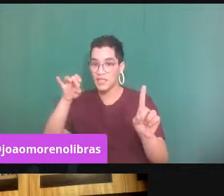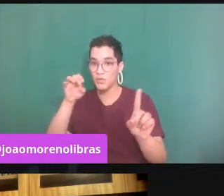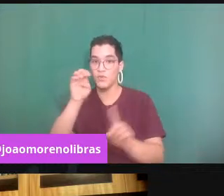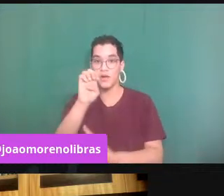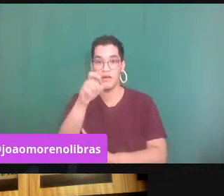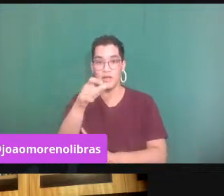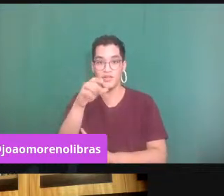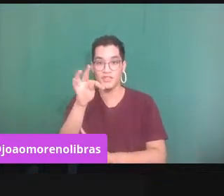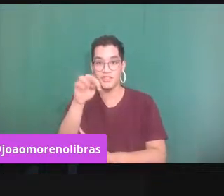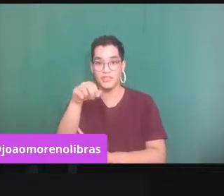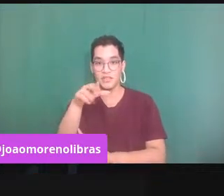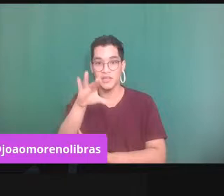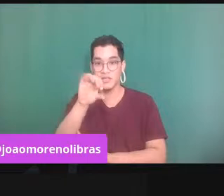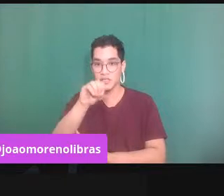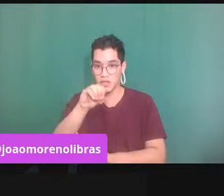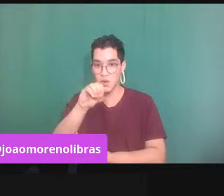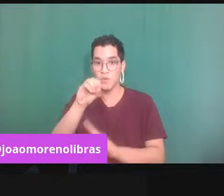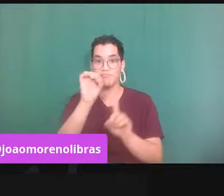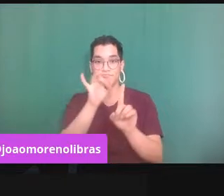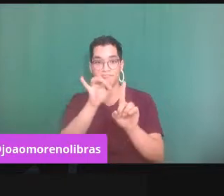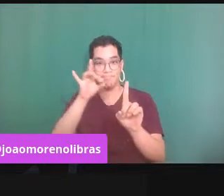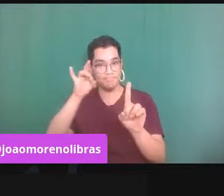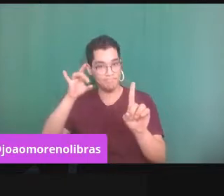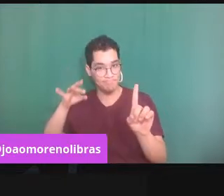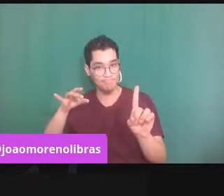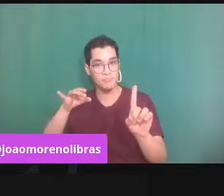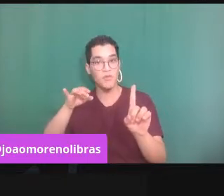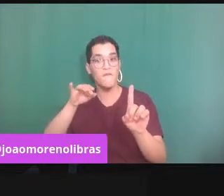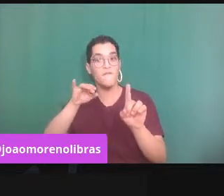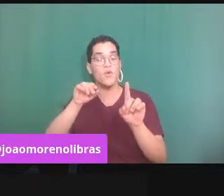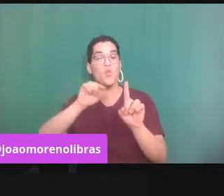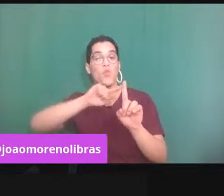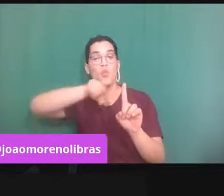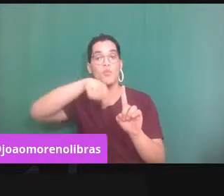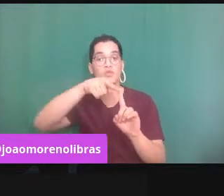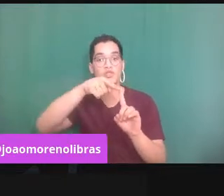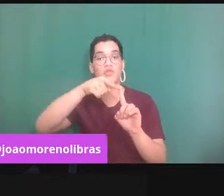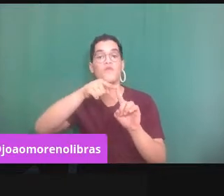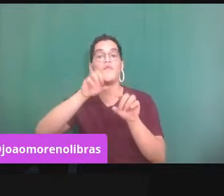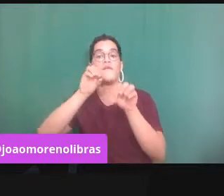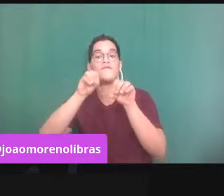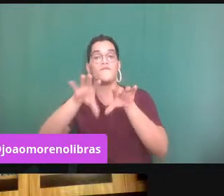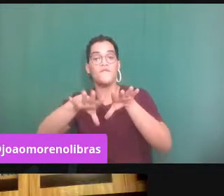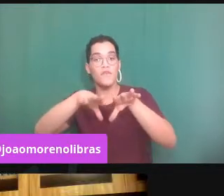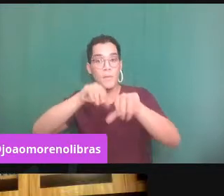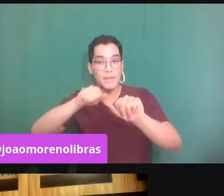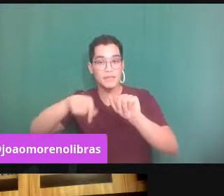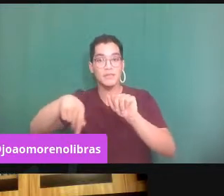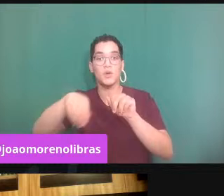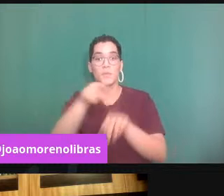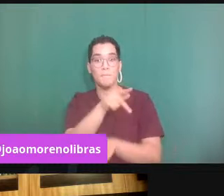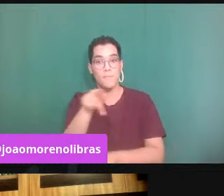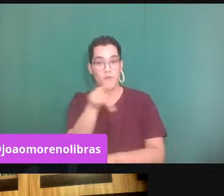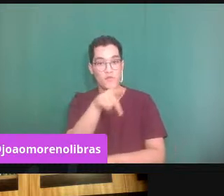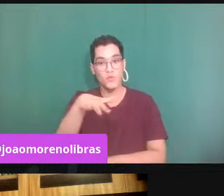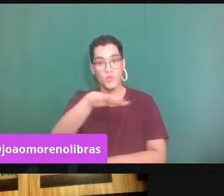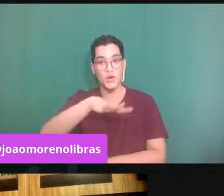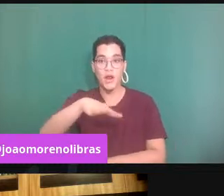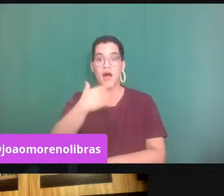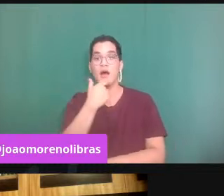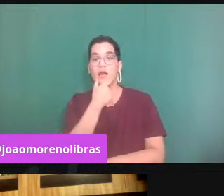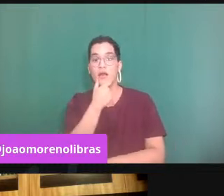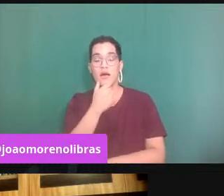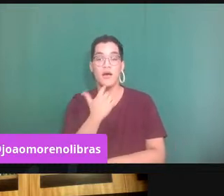de professores de língua portuguesa. E para nós é uma grande honra recebê-la